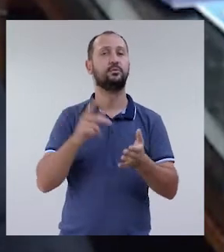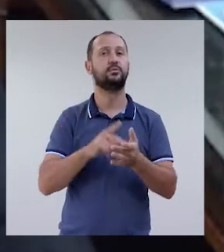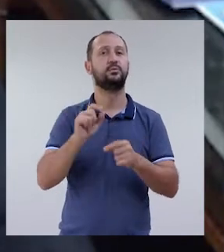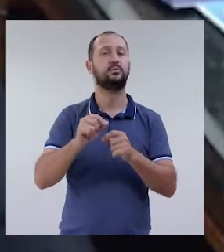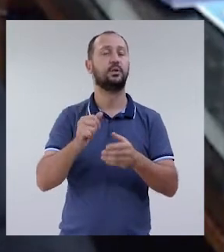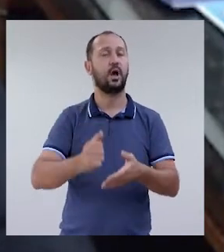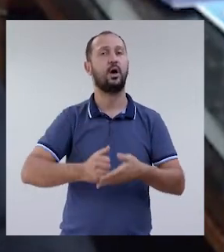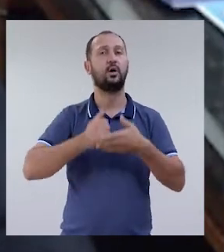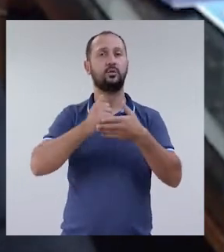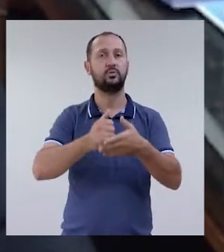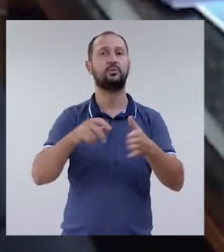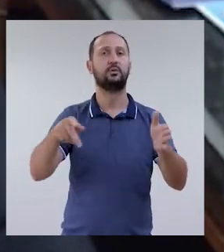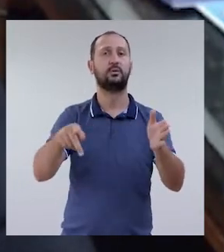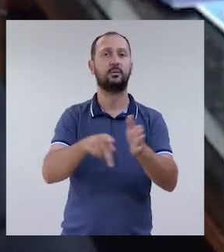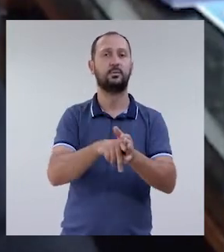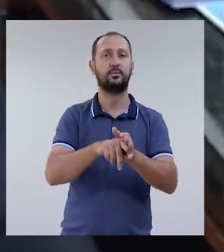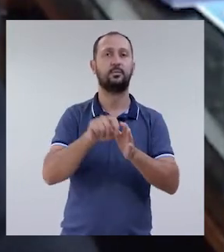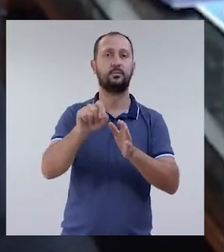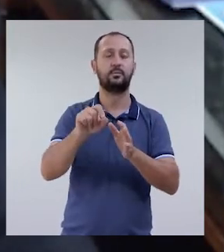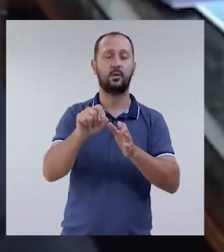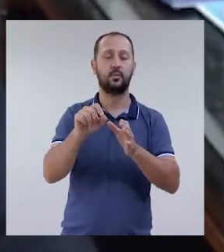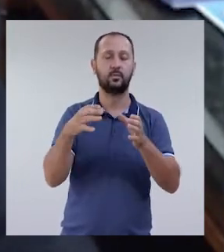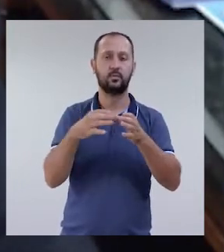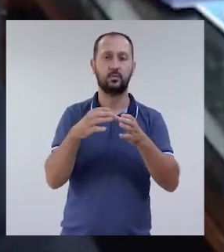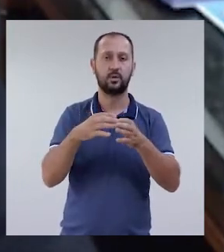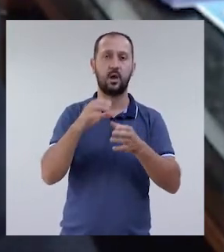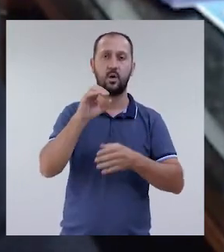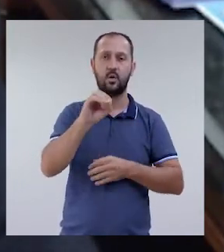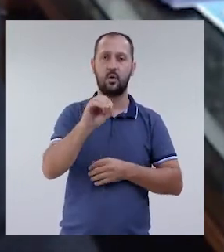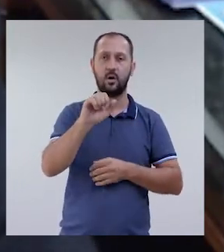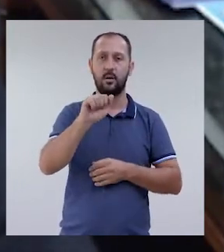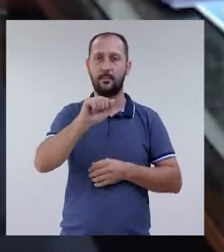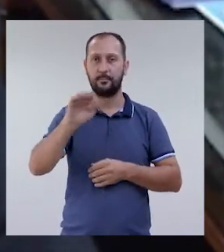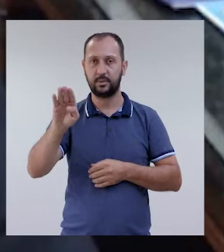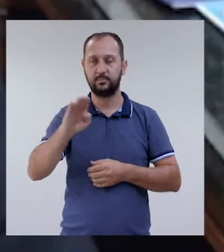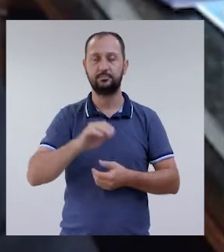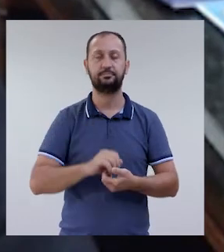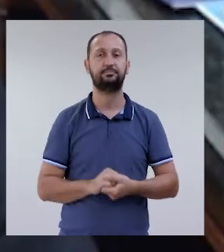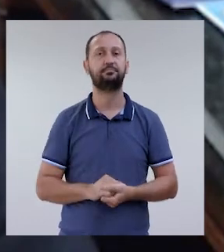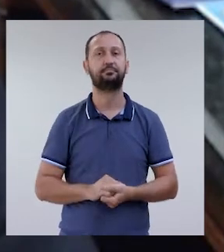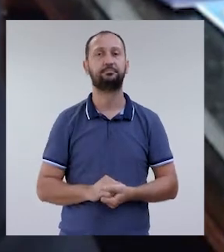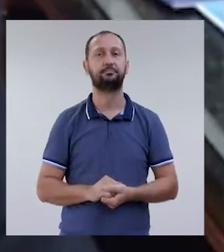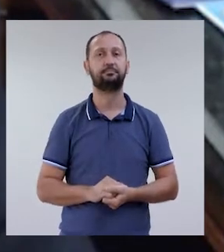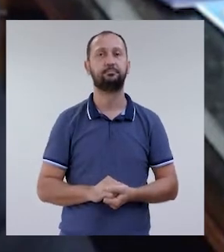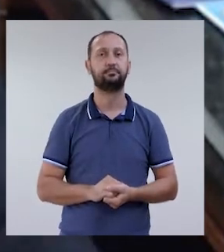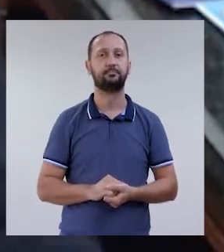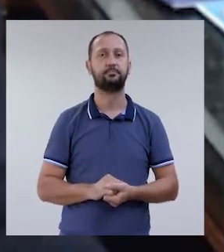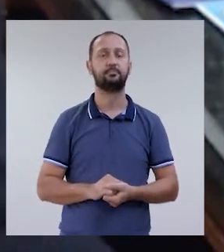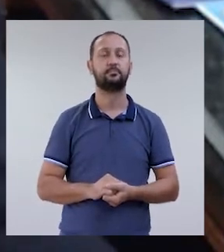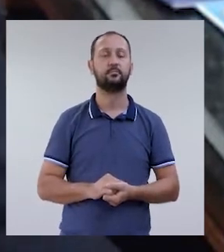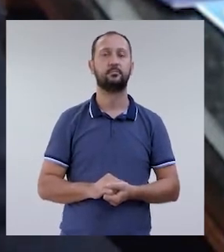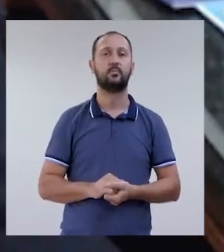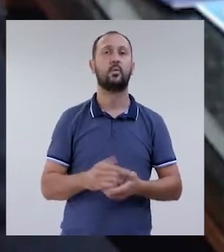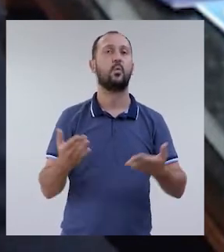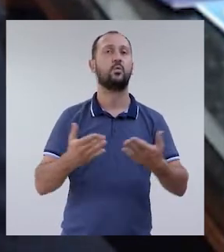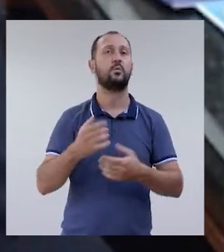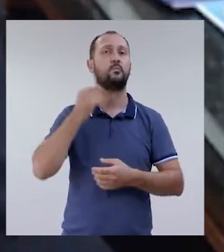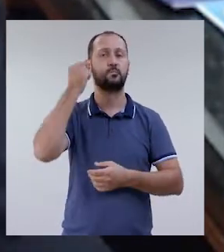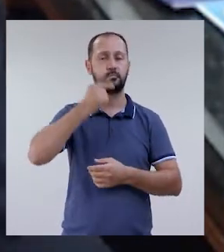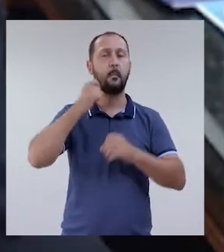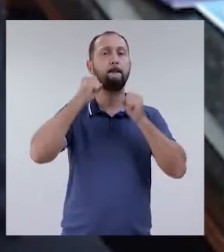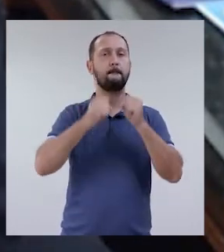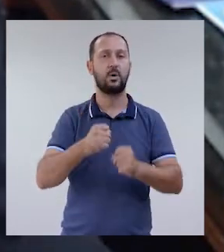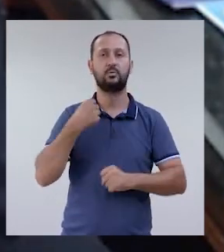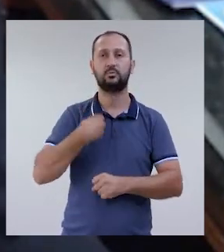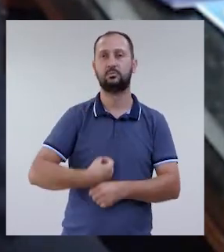foi até do agrado da própria Ordem dos Advogados do Brasil. né? Então, o advogado